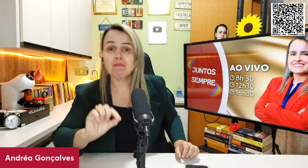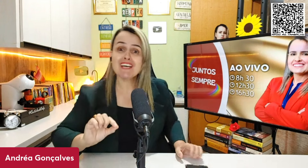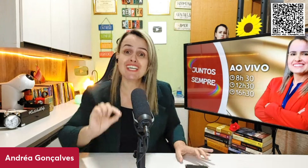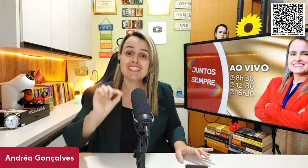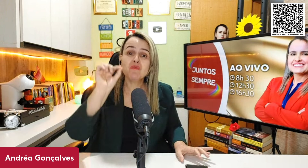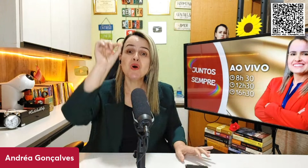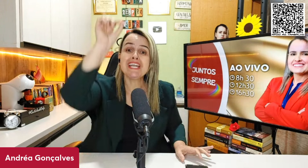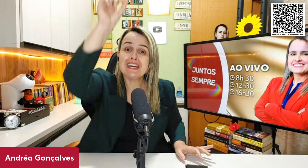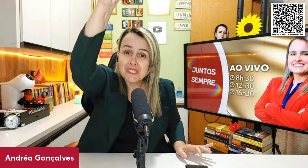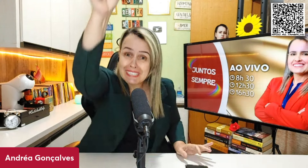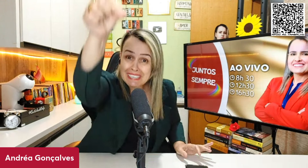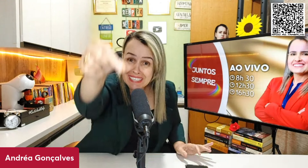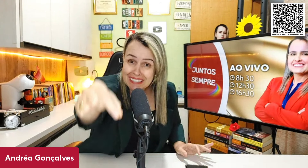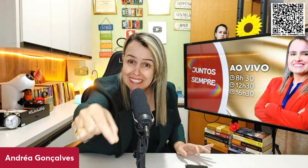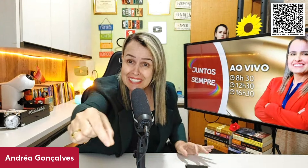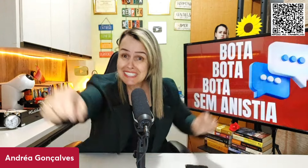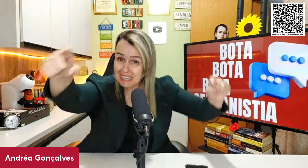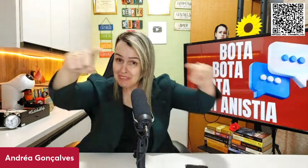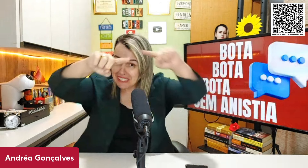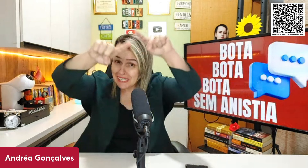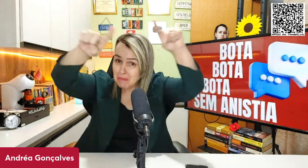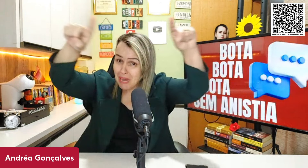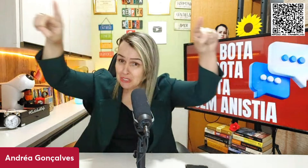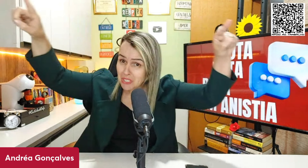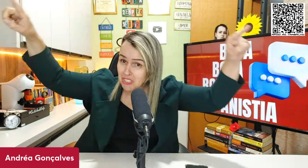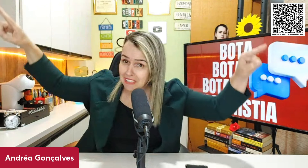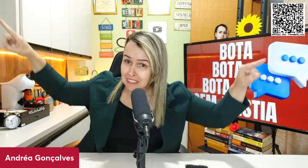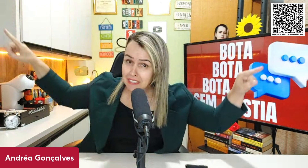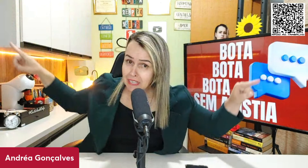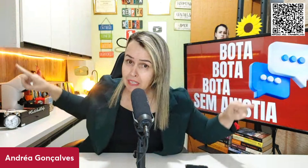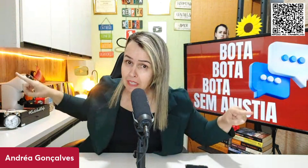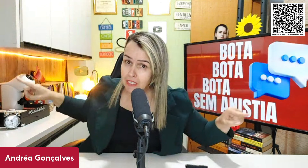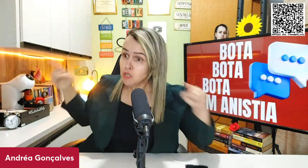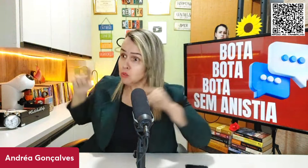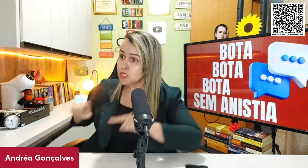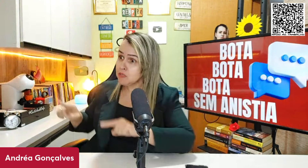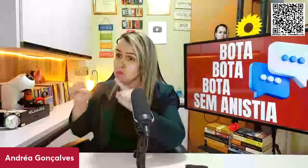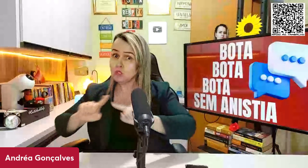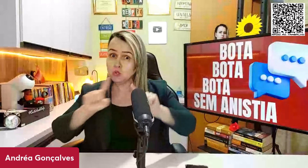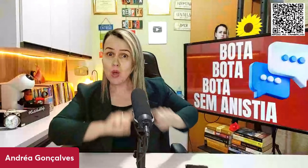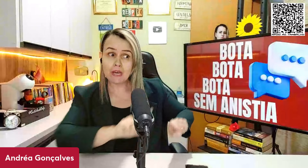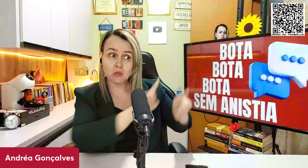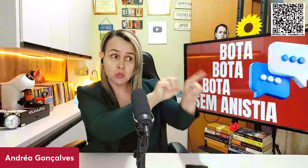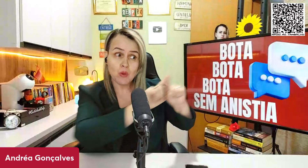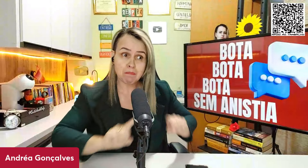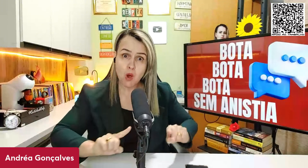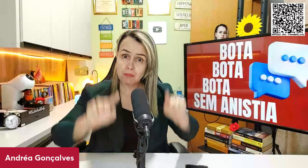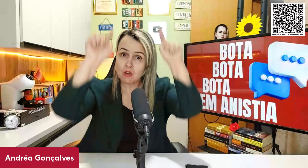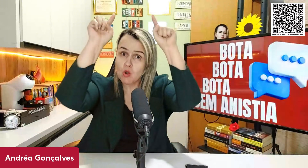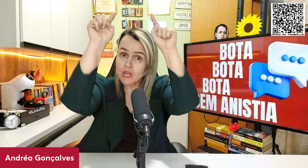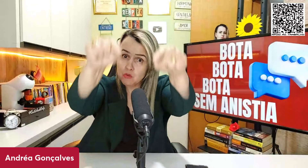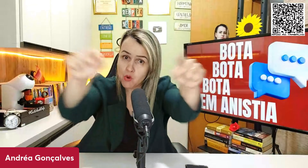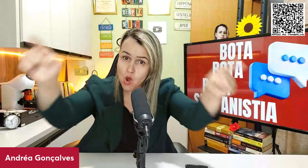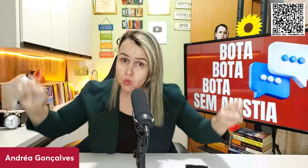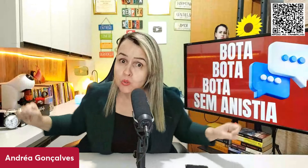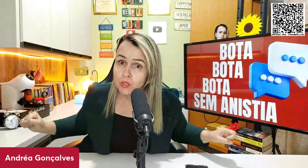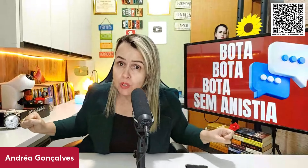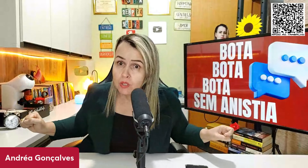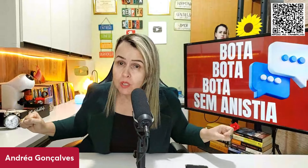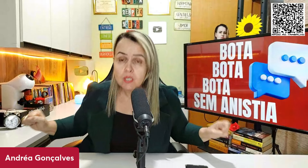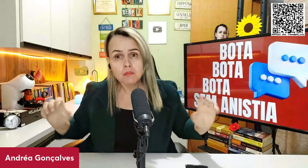união europeia já tá com Olheiros aqui e você tá vendo essa queimada todinha que tá tendo aí que inclusive muitos do Agro que não é pop tá colocando